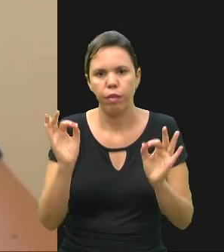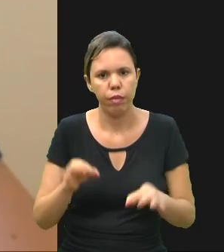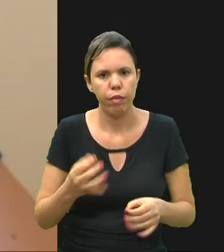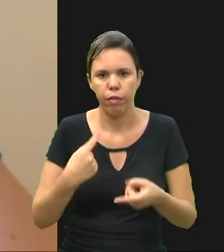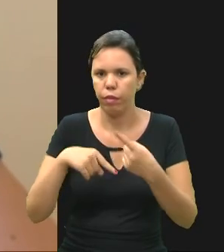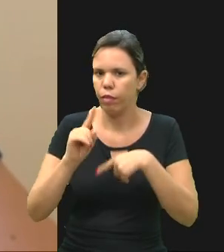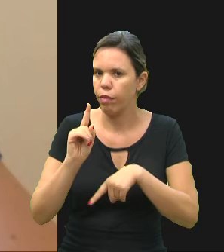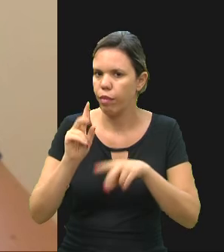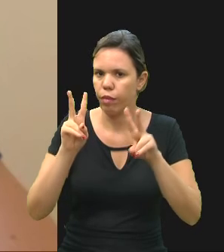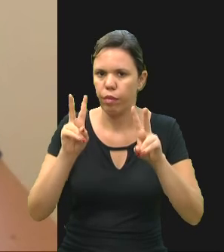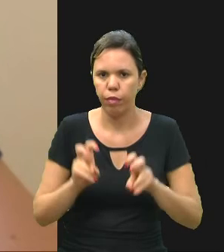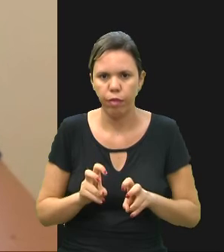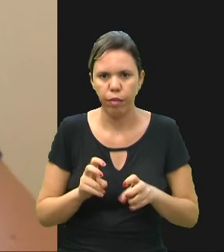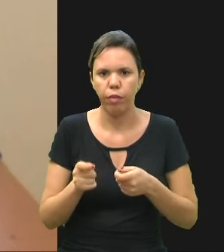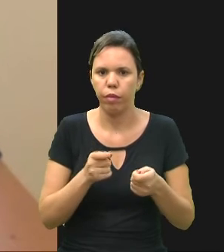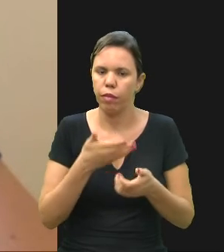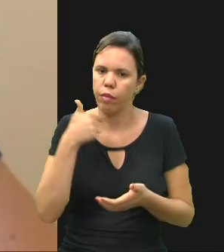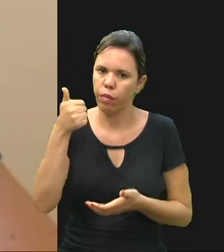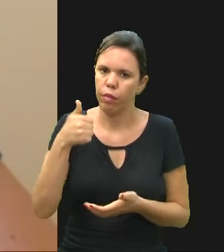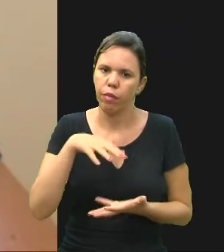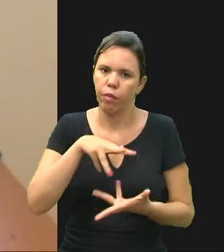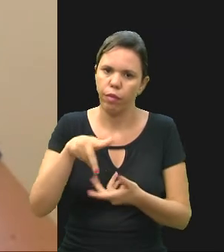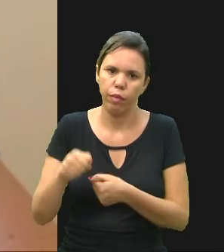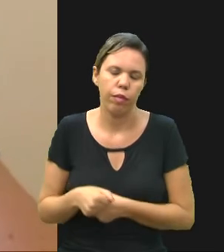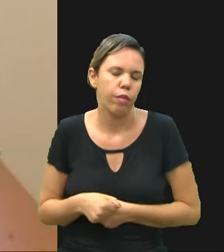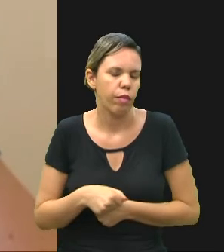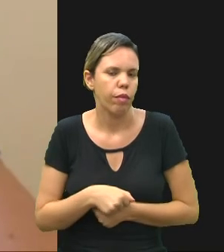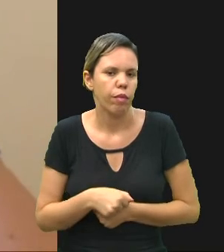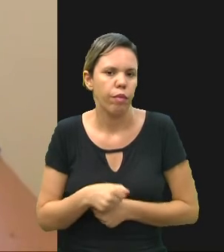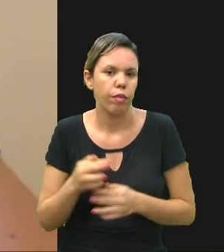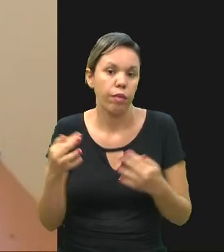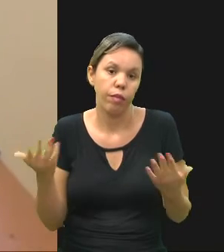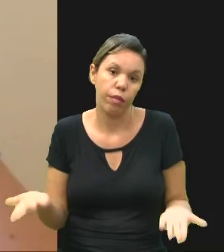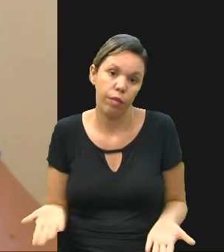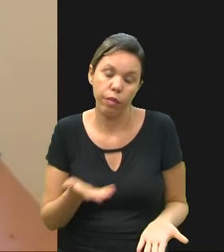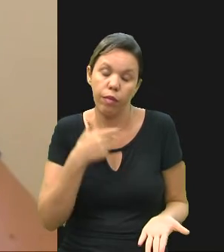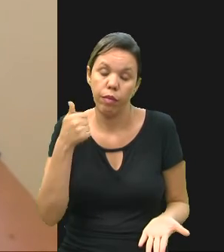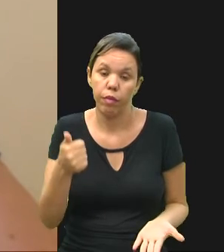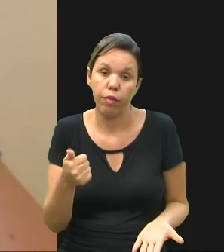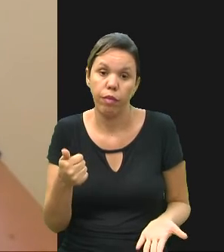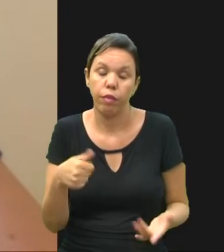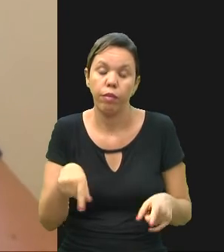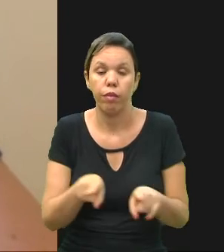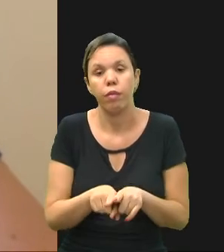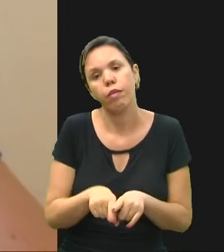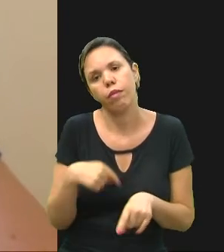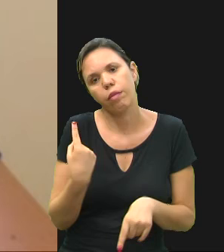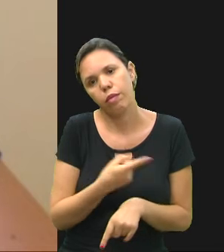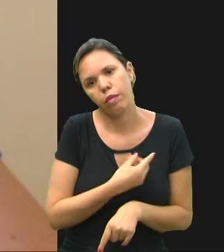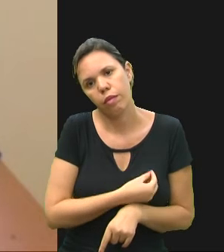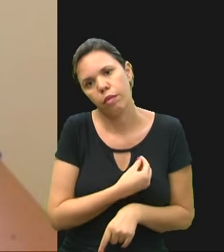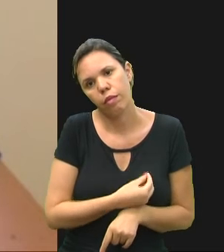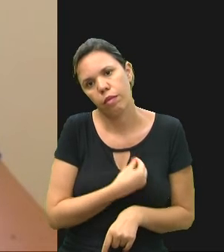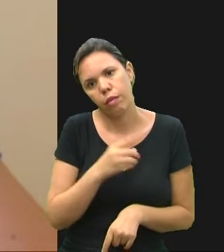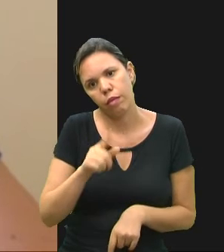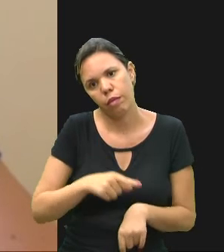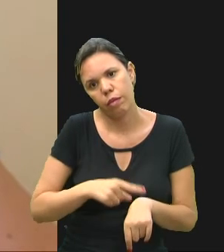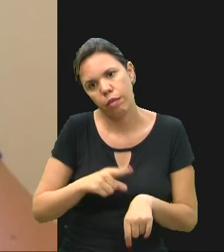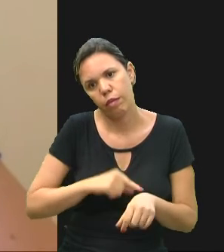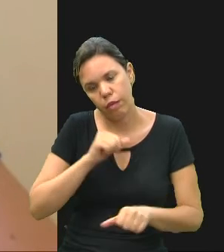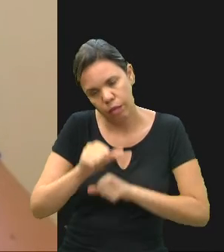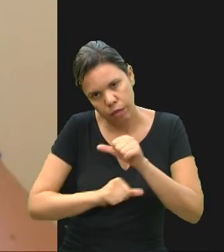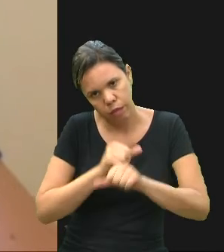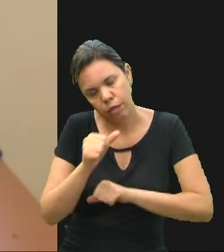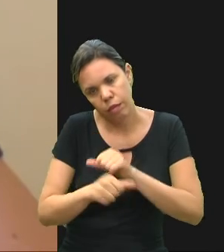seja promissor em termos de uma condição melhor do nosso planeta e uma condição, no final das contas, melhor também para a nossa vida. É hora